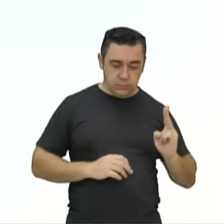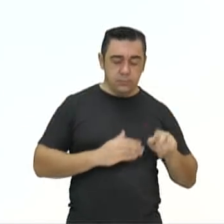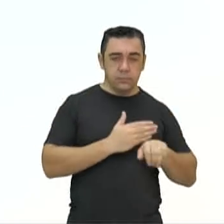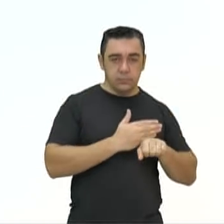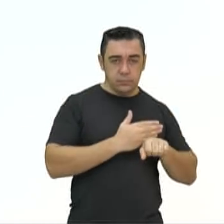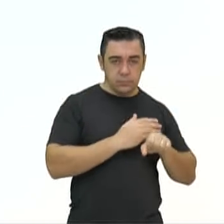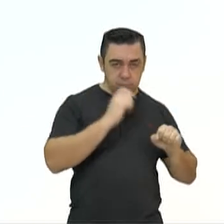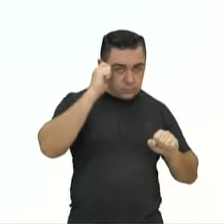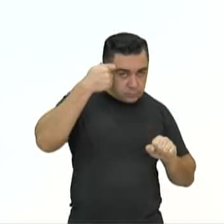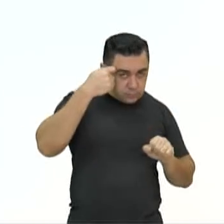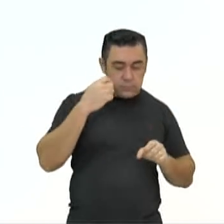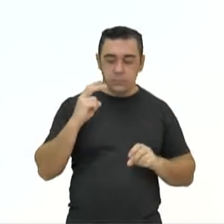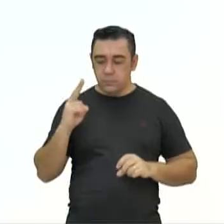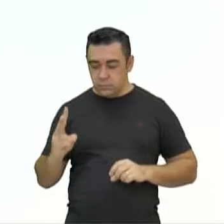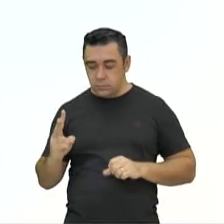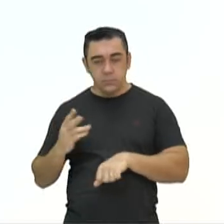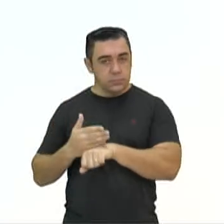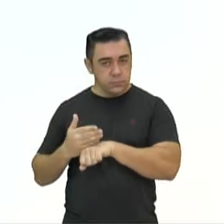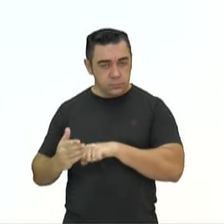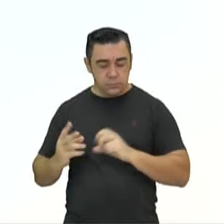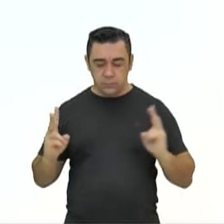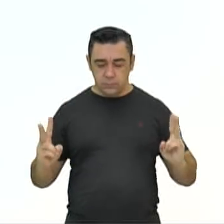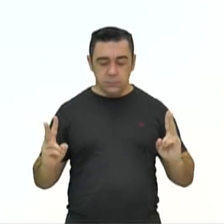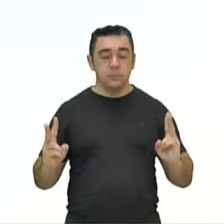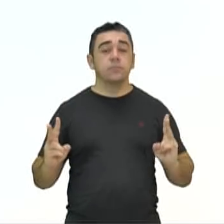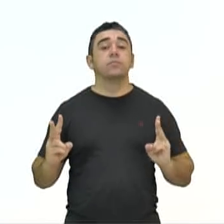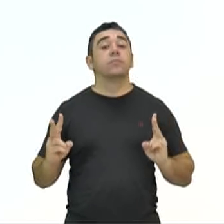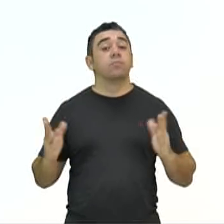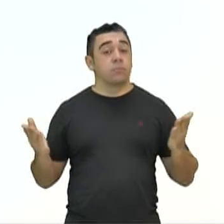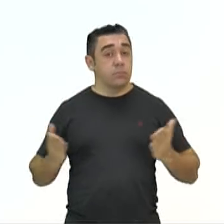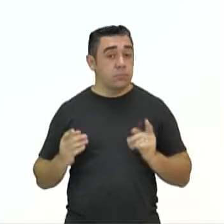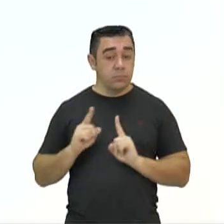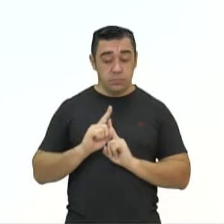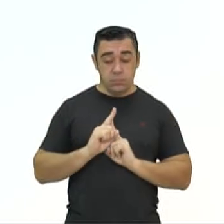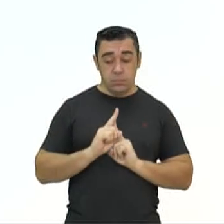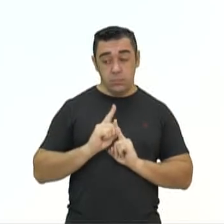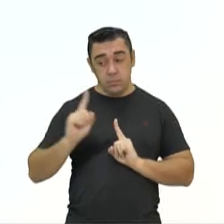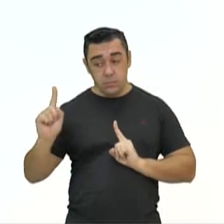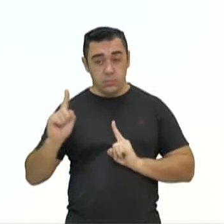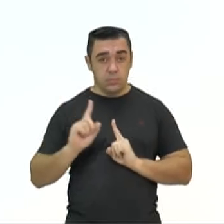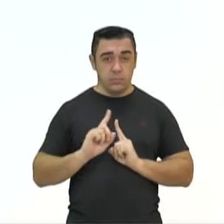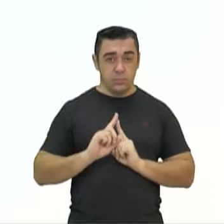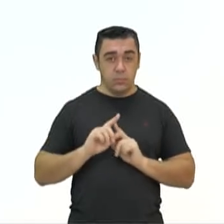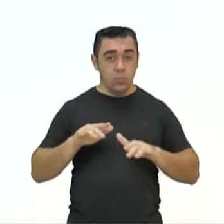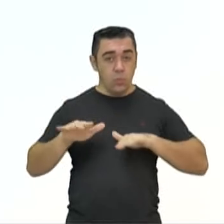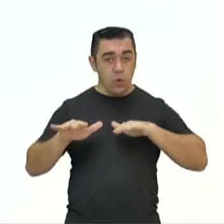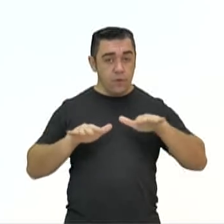pretos. Movimento e captura pelas diagonais, que tiverem relação com a casa onde estiver posicionado.